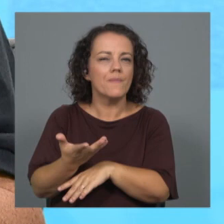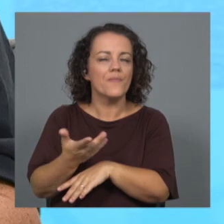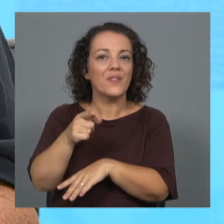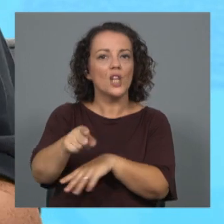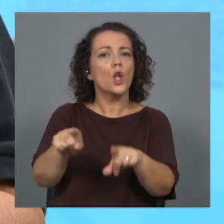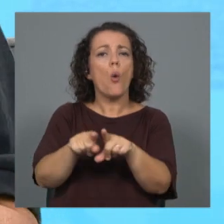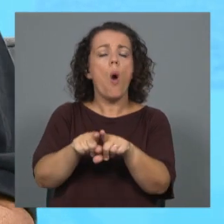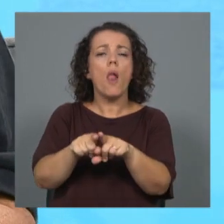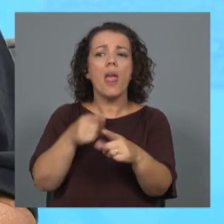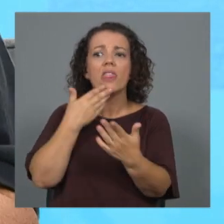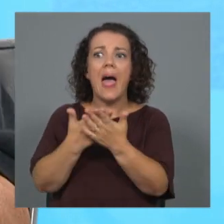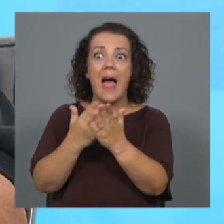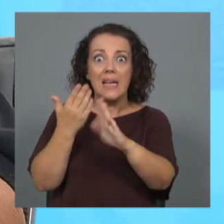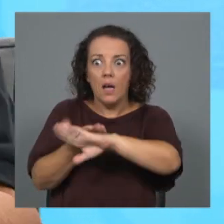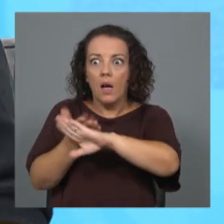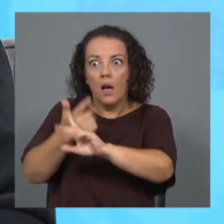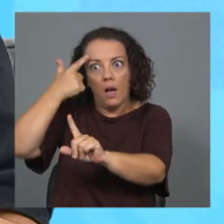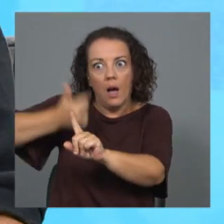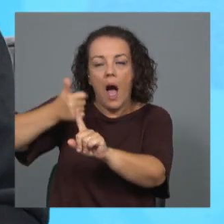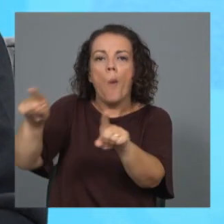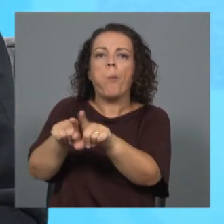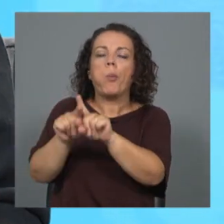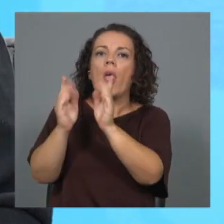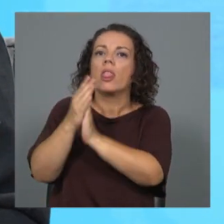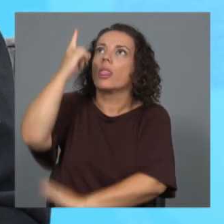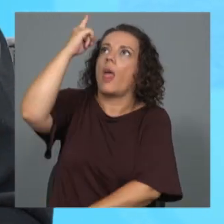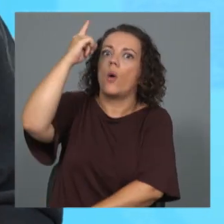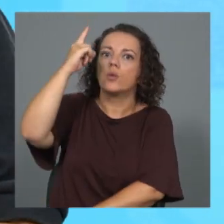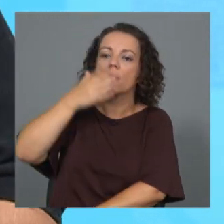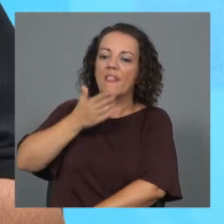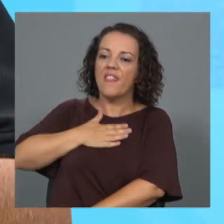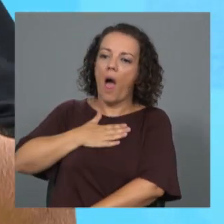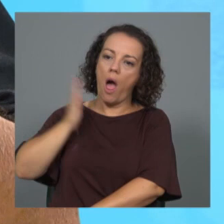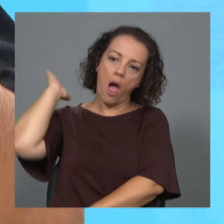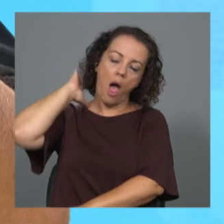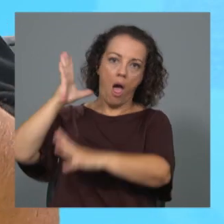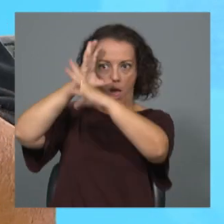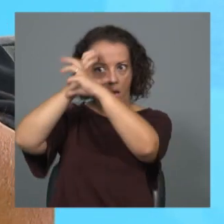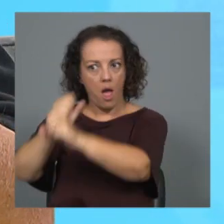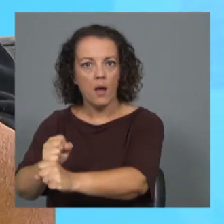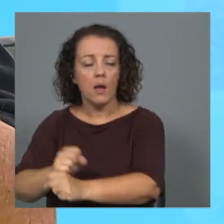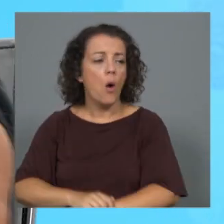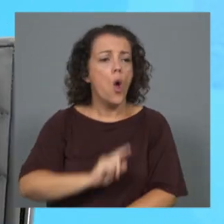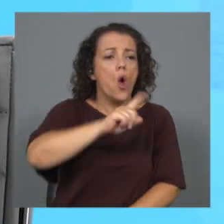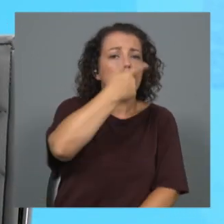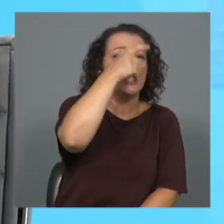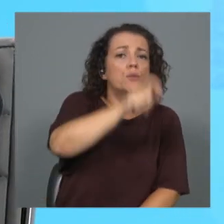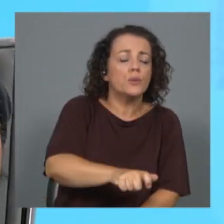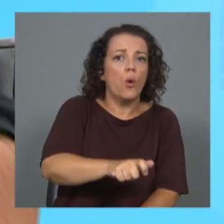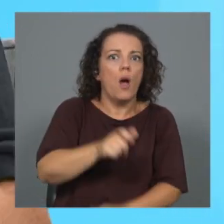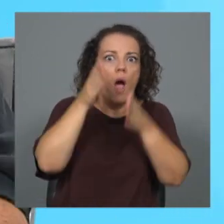o sexo um deus, um ídolo. E a gente passar a ser escravo disso. Para outros é a política. A